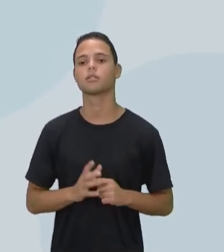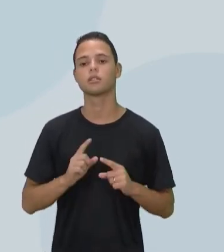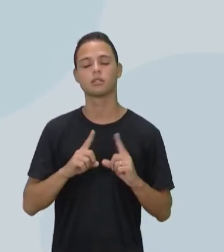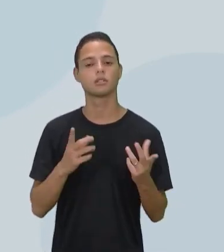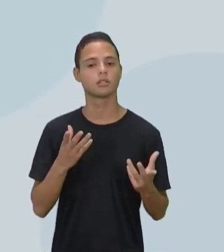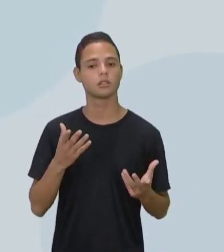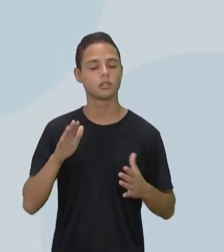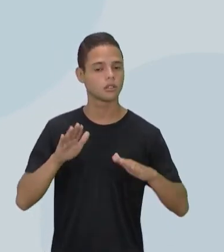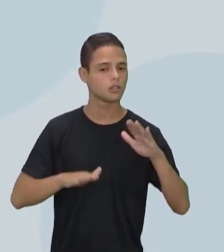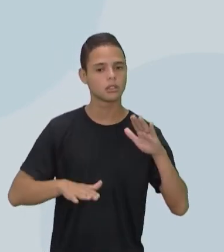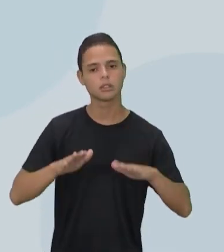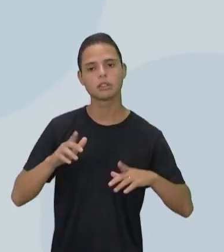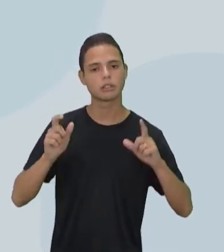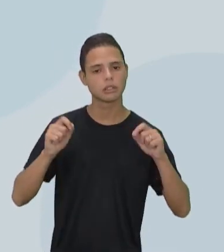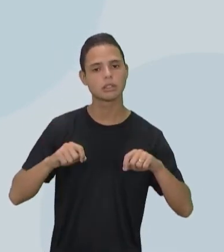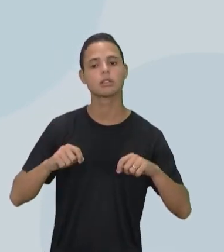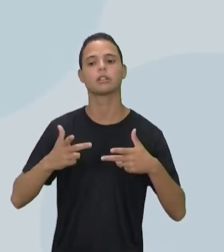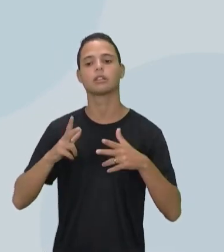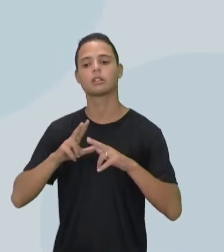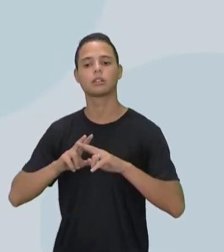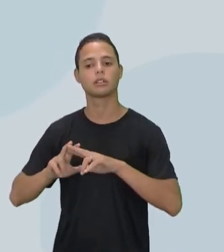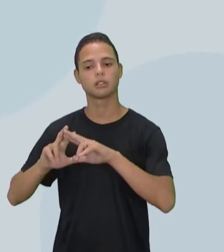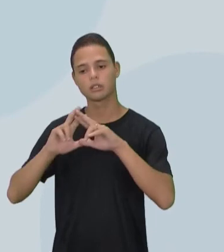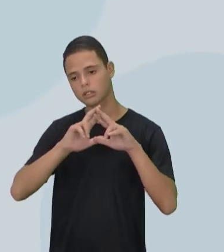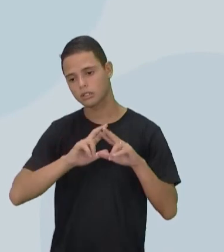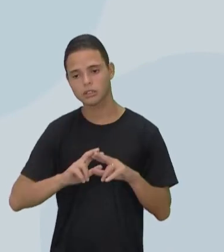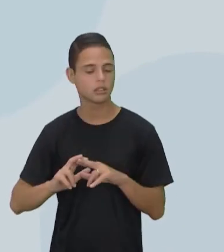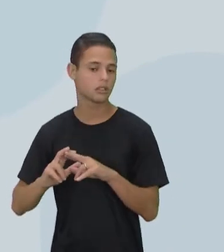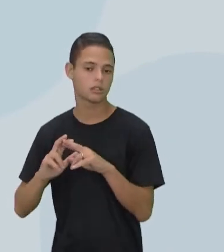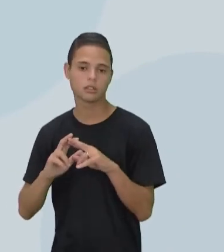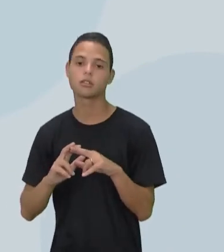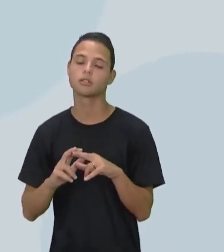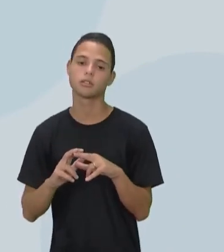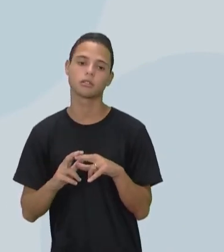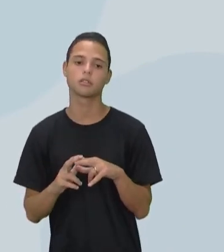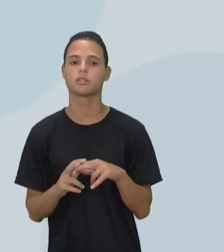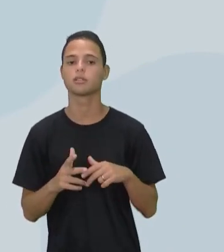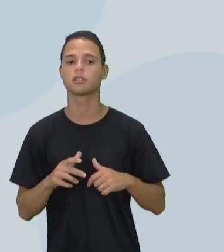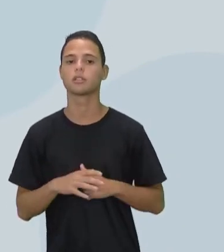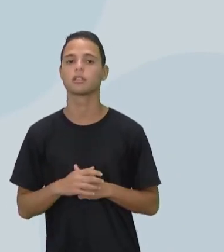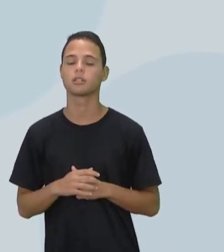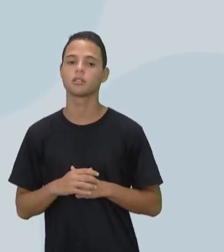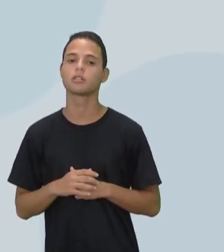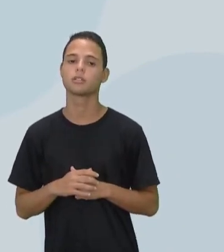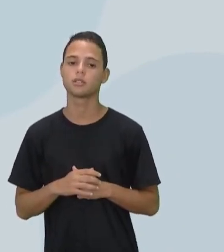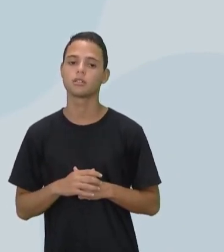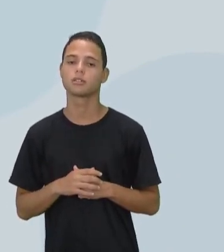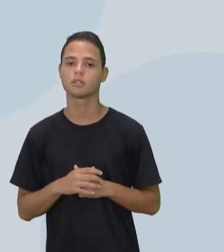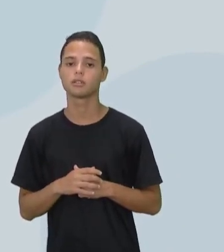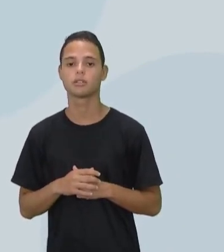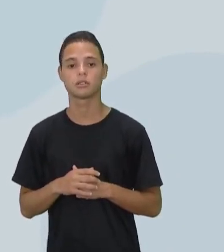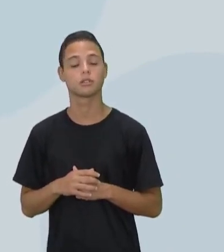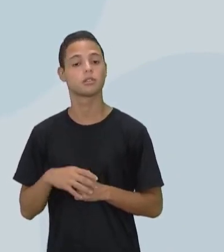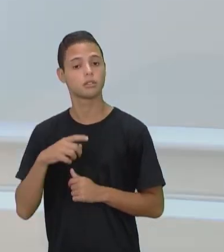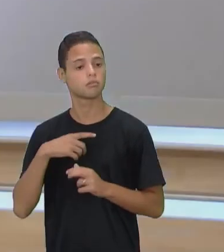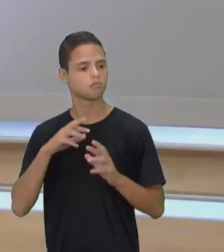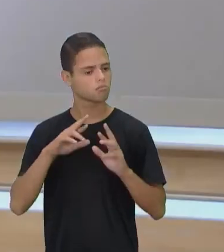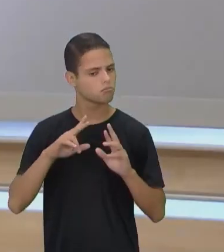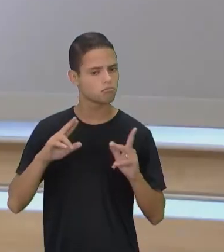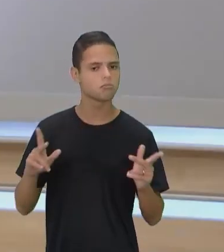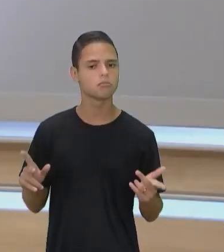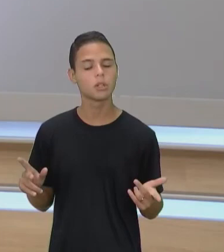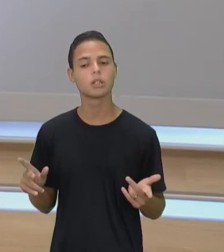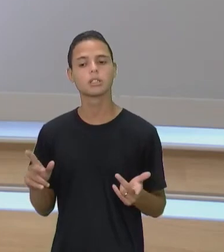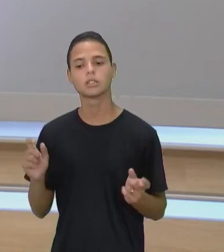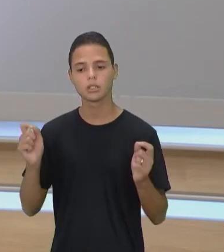vezes você pode até reciclar isso que foi incinerado. Então, ele abre uma gama um pouco